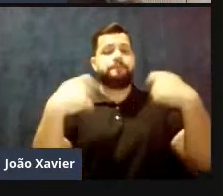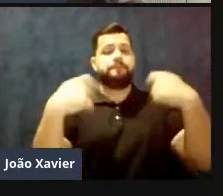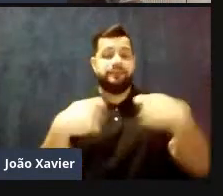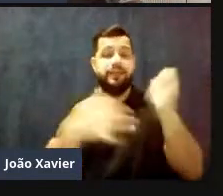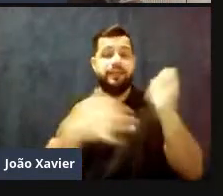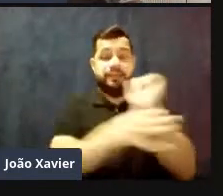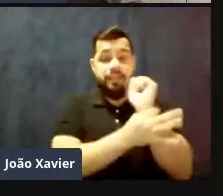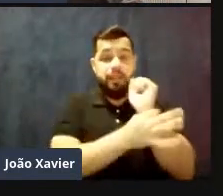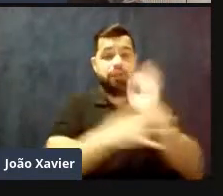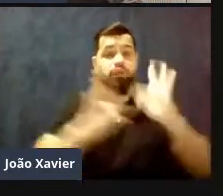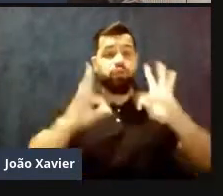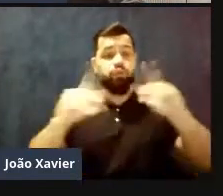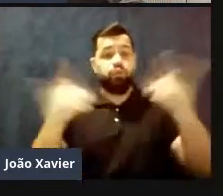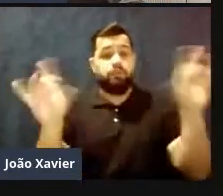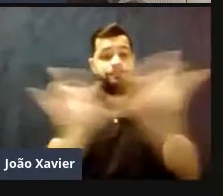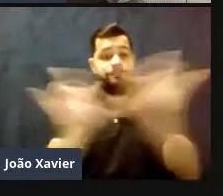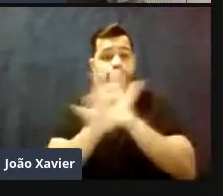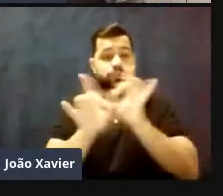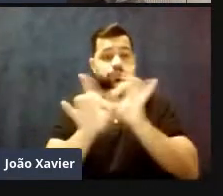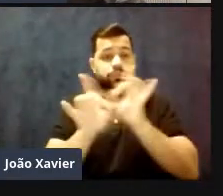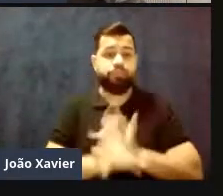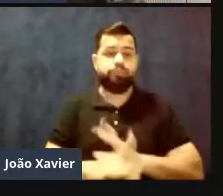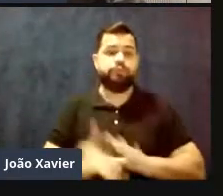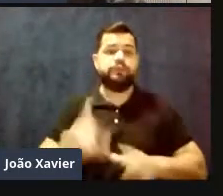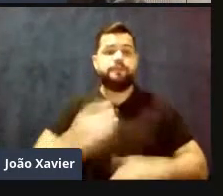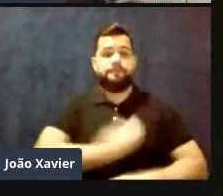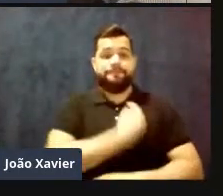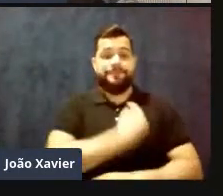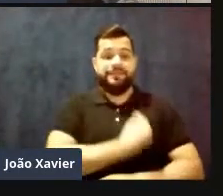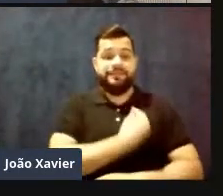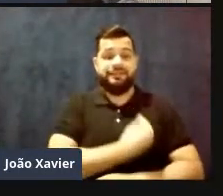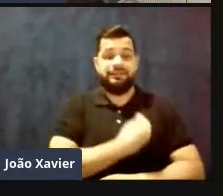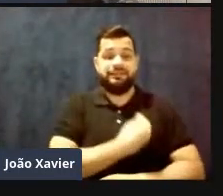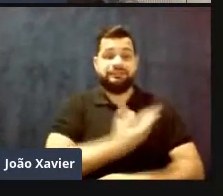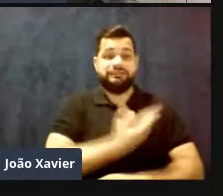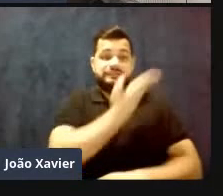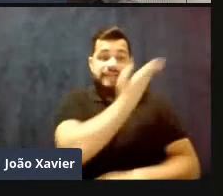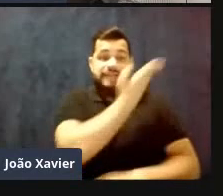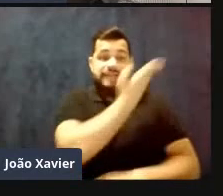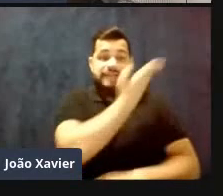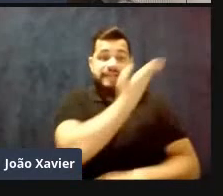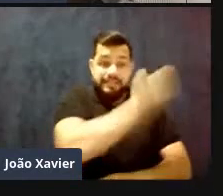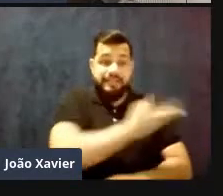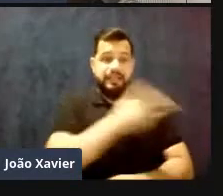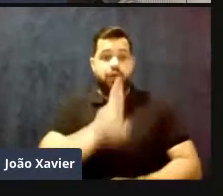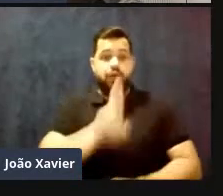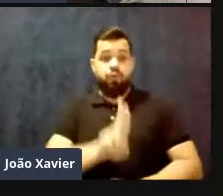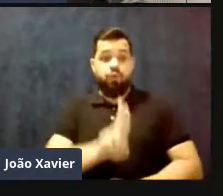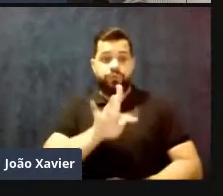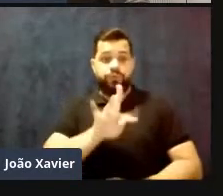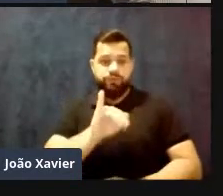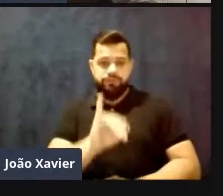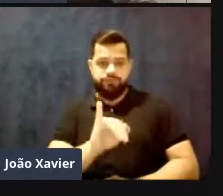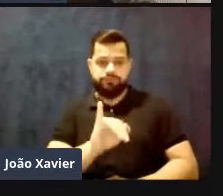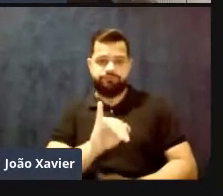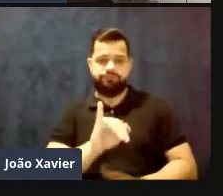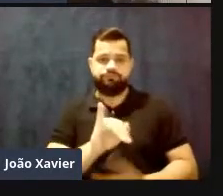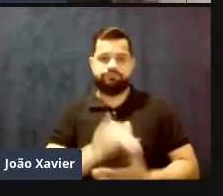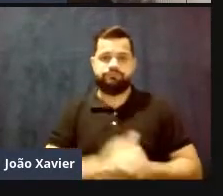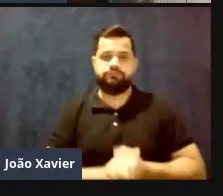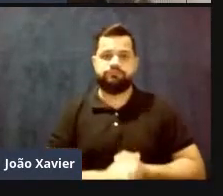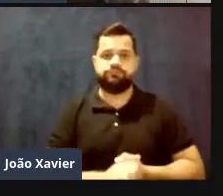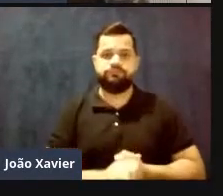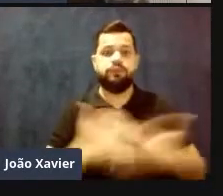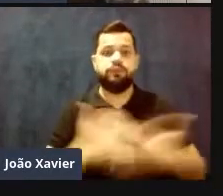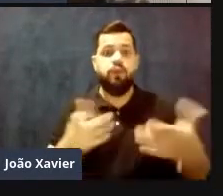condições estivessem disponíveis e funcionáveis antes de habilitar a UTI propriamente dita. A nossa primeira equipe, então, ela